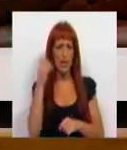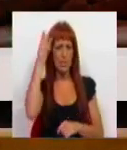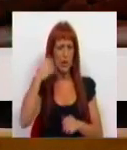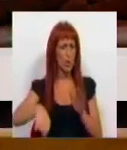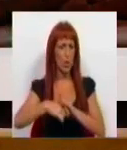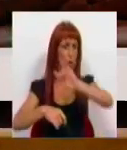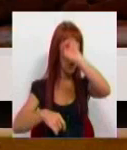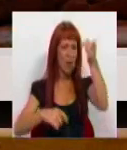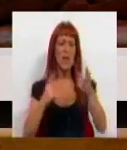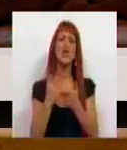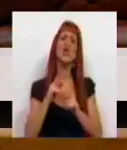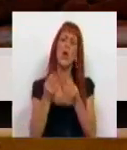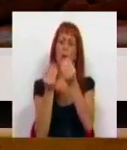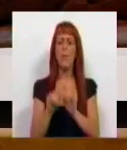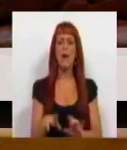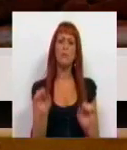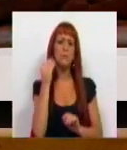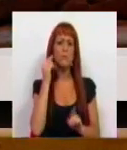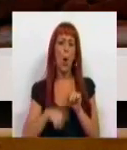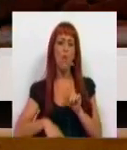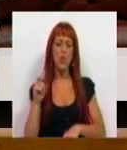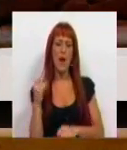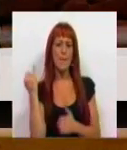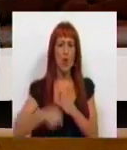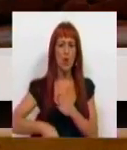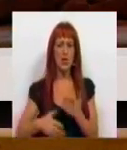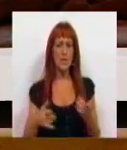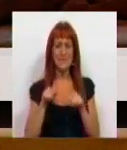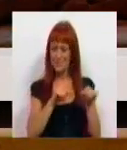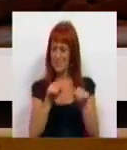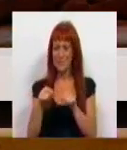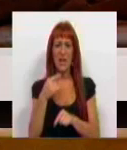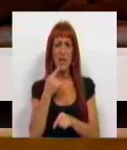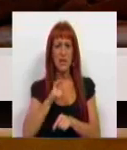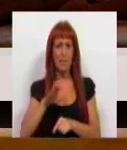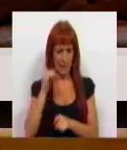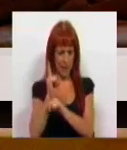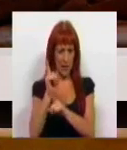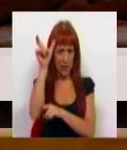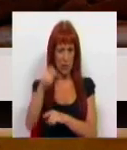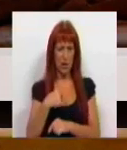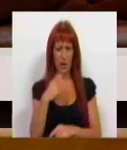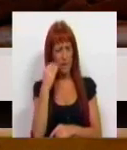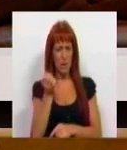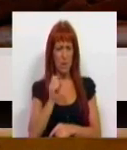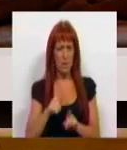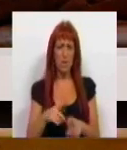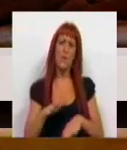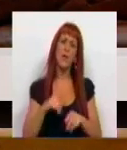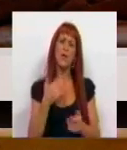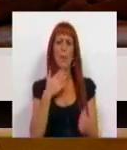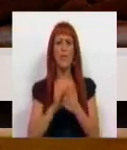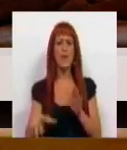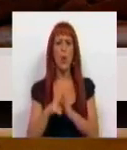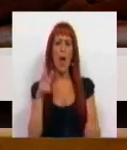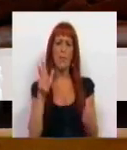corrupção, apenas para montar um esquema de fuga aos impostos. Para isso, disse ainda Horthy Costa com desplante, fizeram uso de